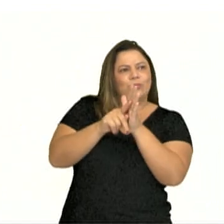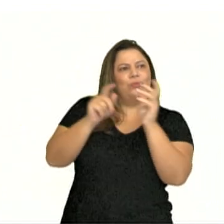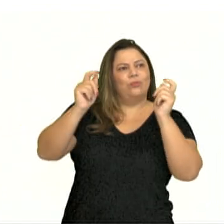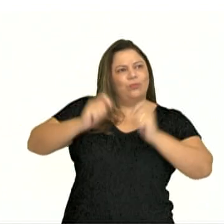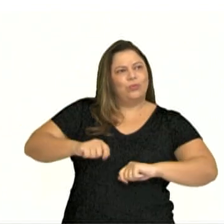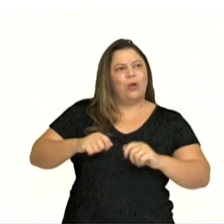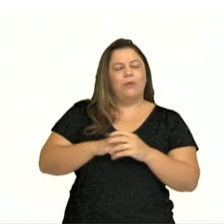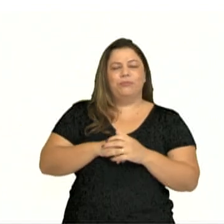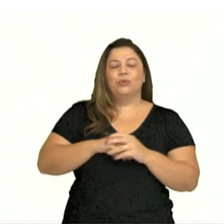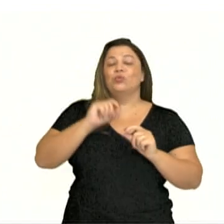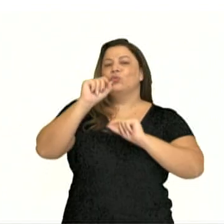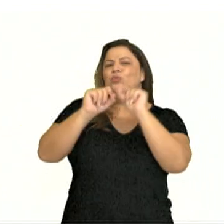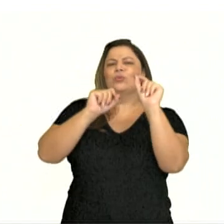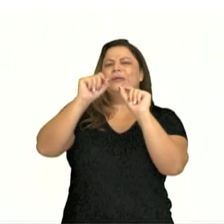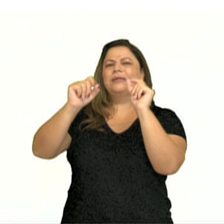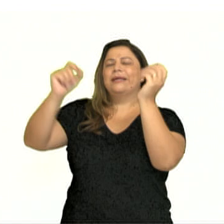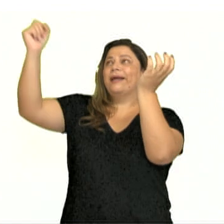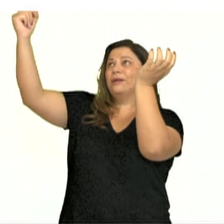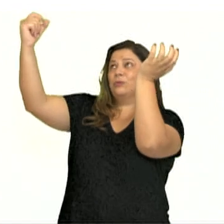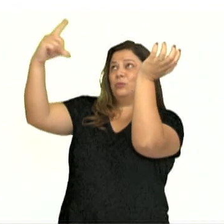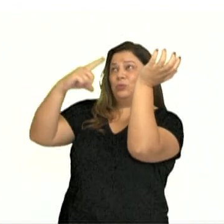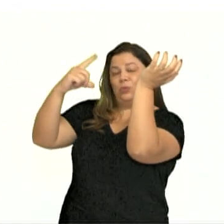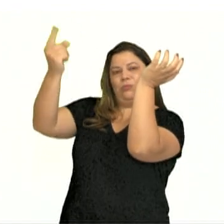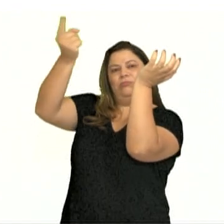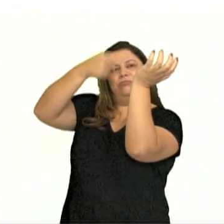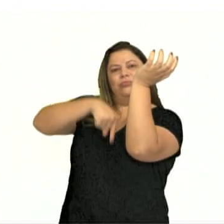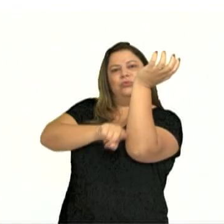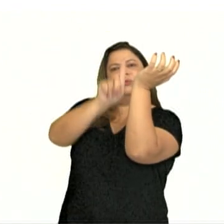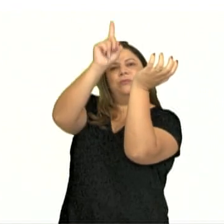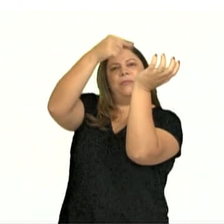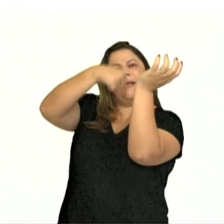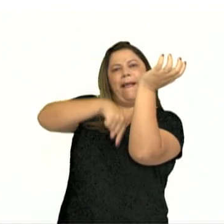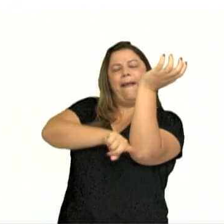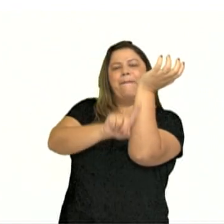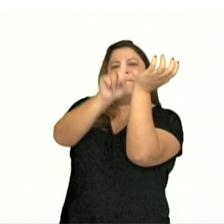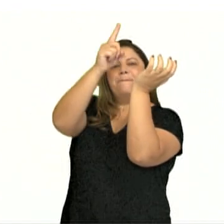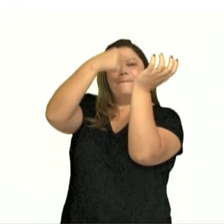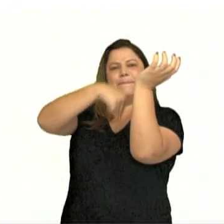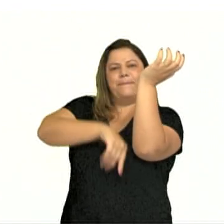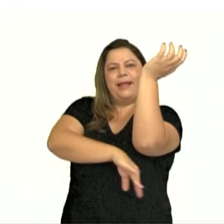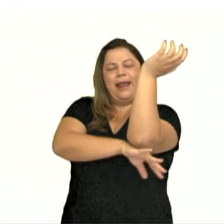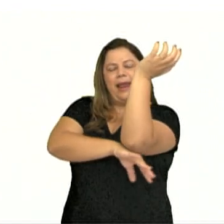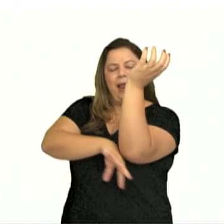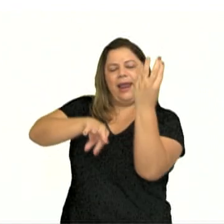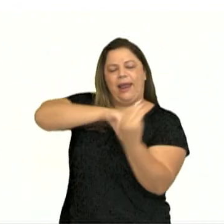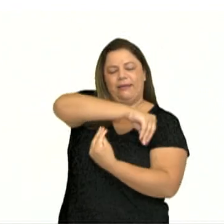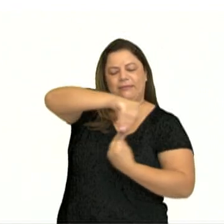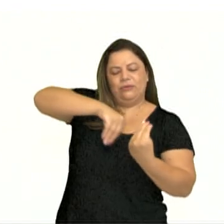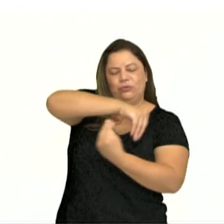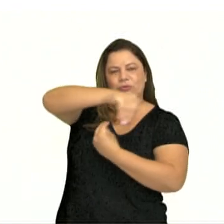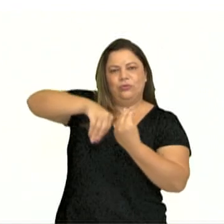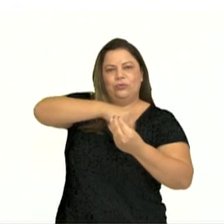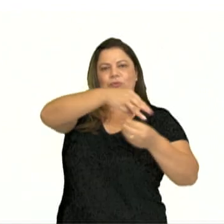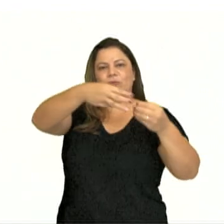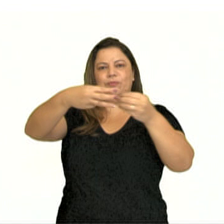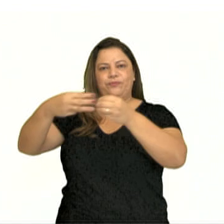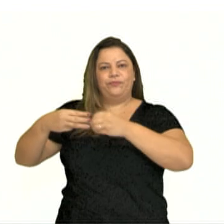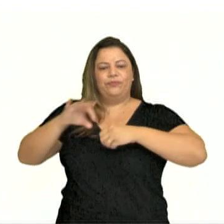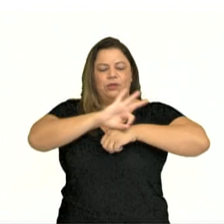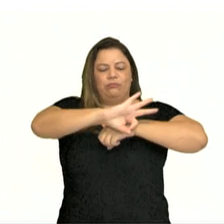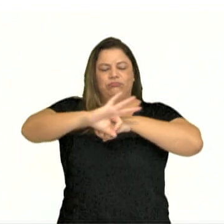de um processo chamado fotossíntese, que acontece no interior das células vegetais,